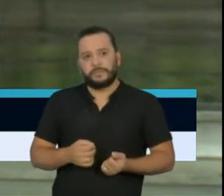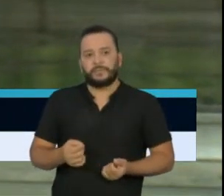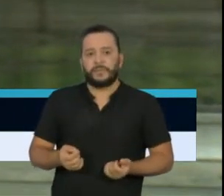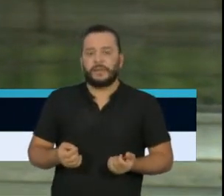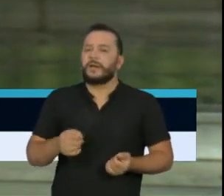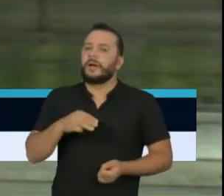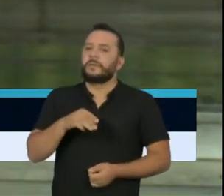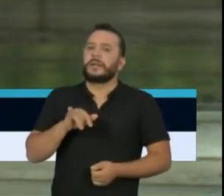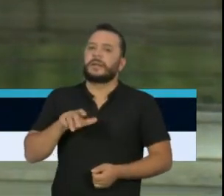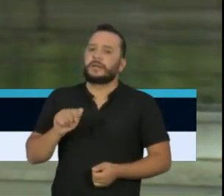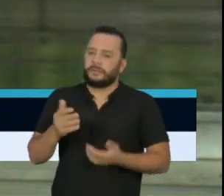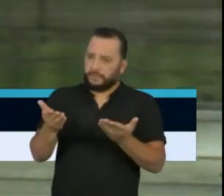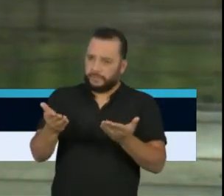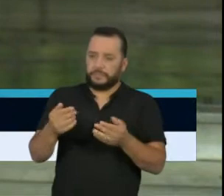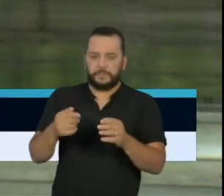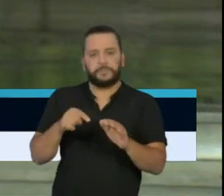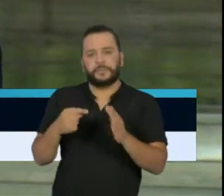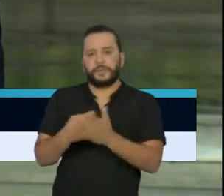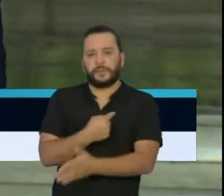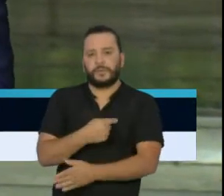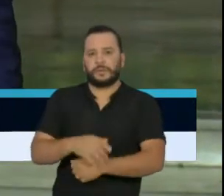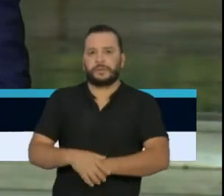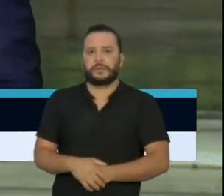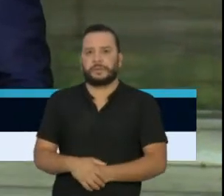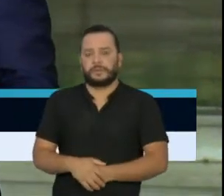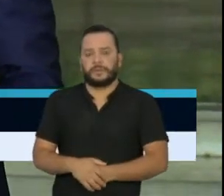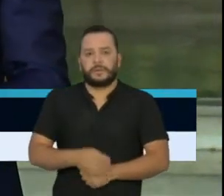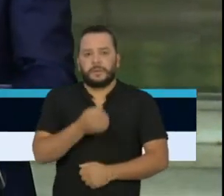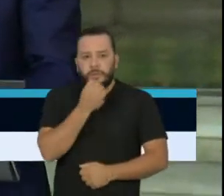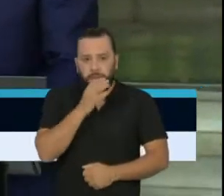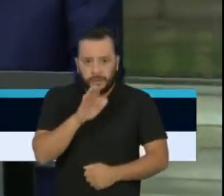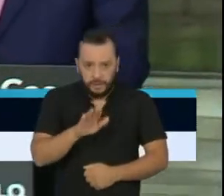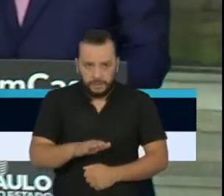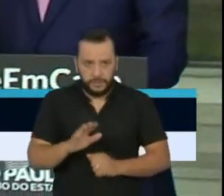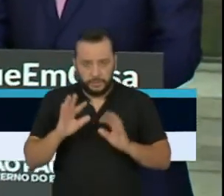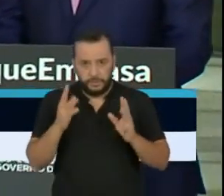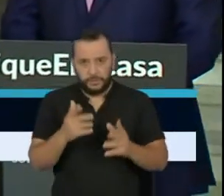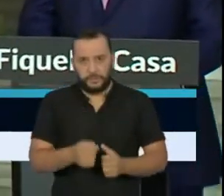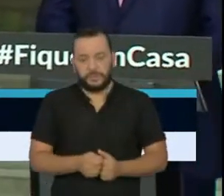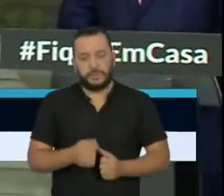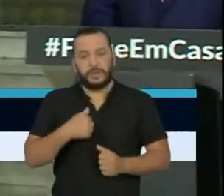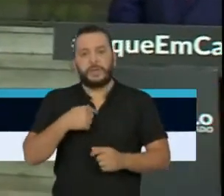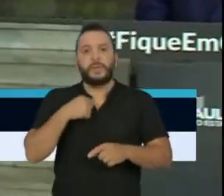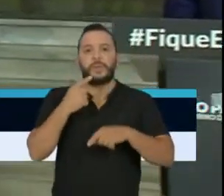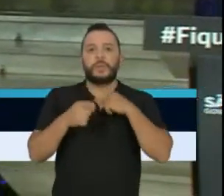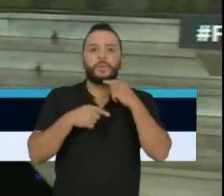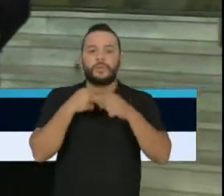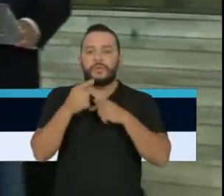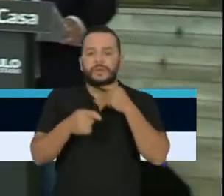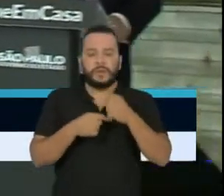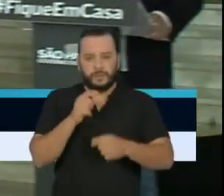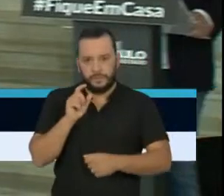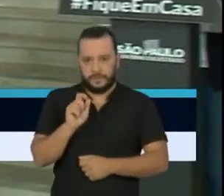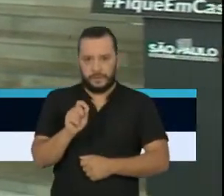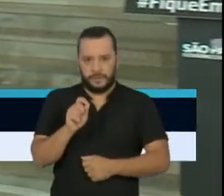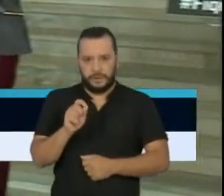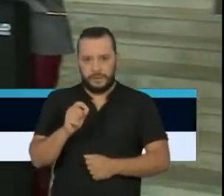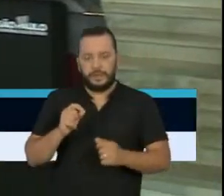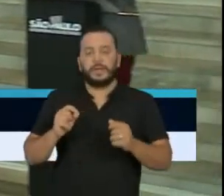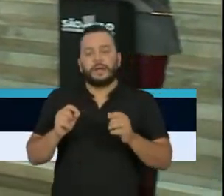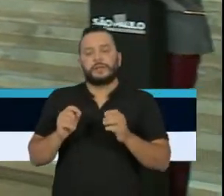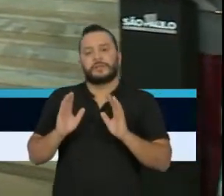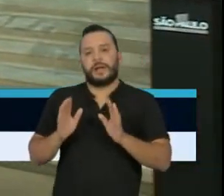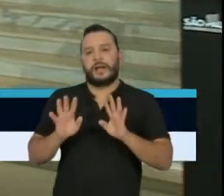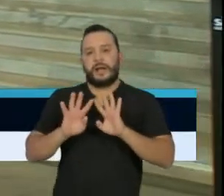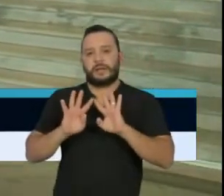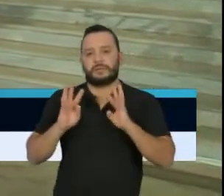imprensa. Maria, boa tarde. Sua pergunta, por favor. Boa tarde a todos. A minha dúvida é sobre a quebra da quarentena. São